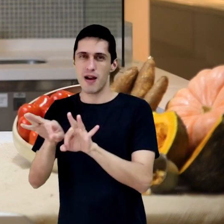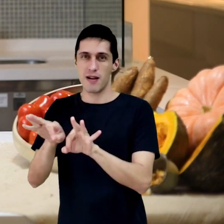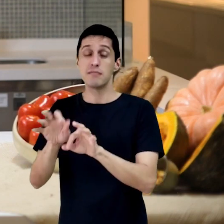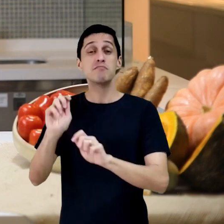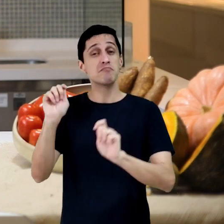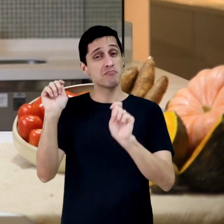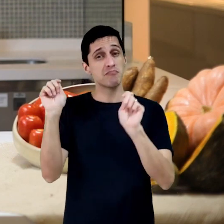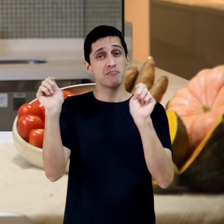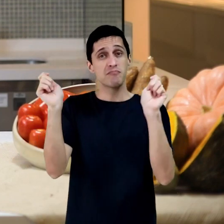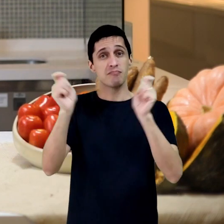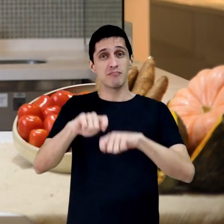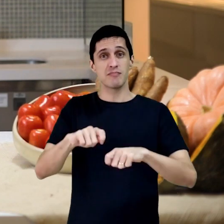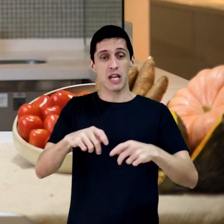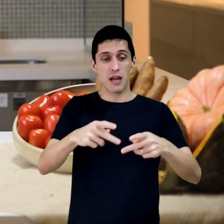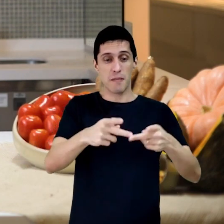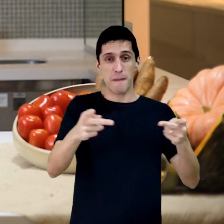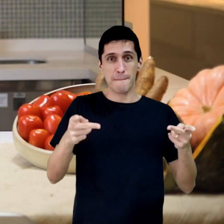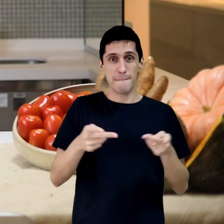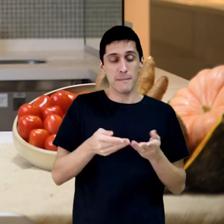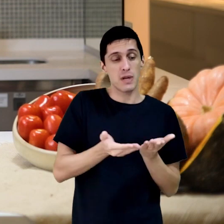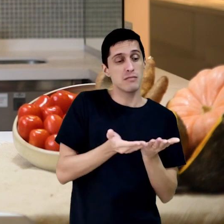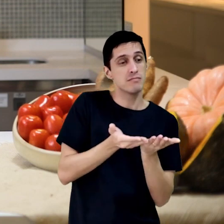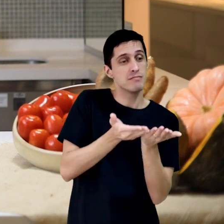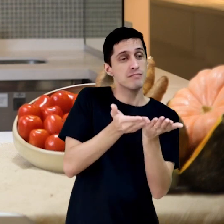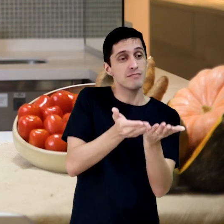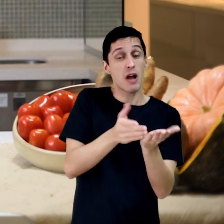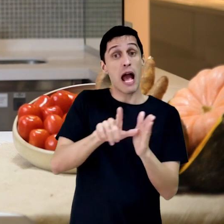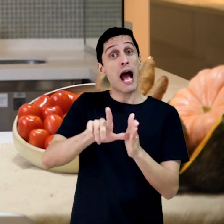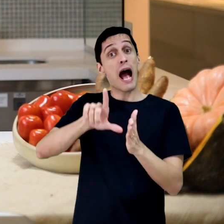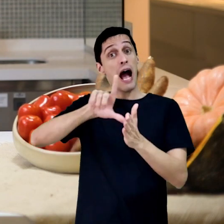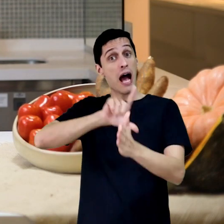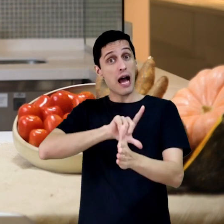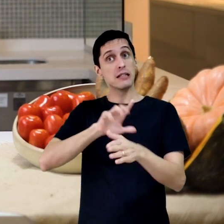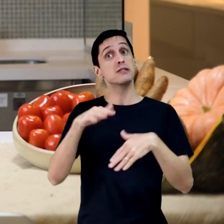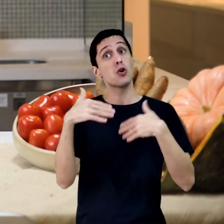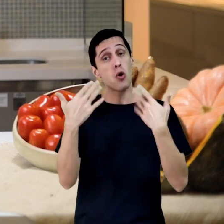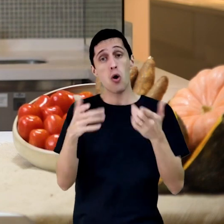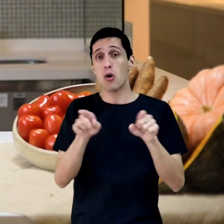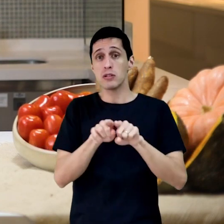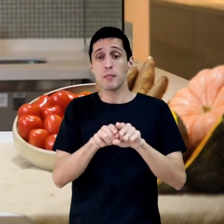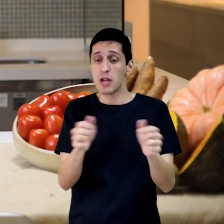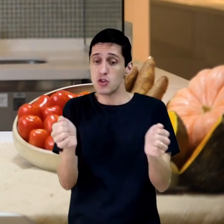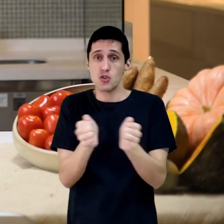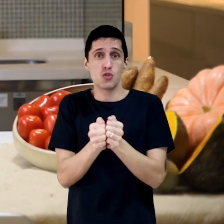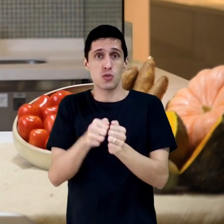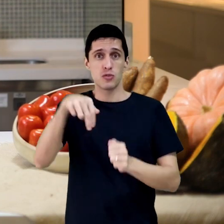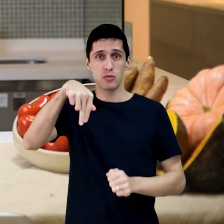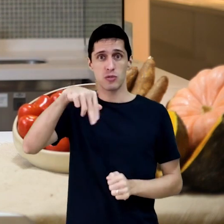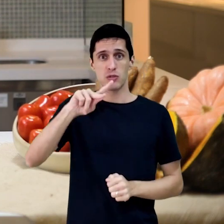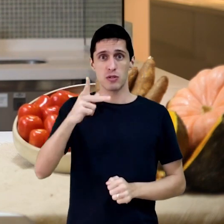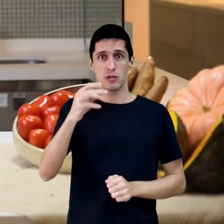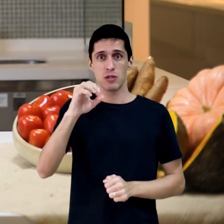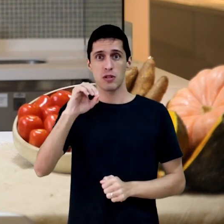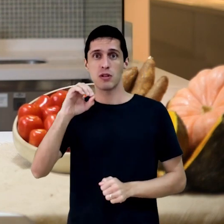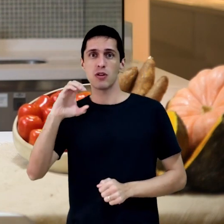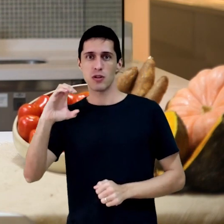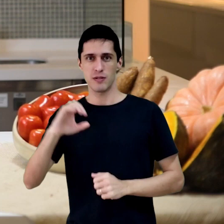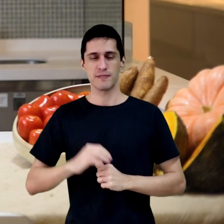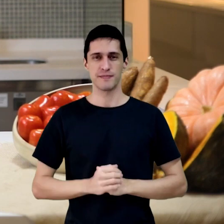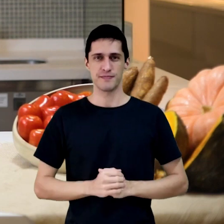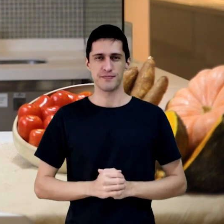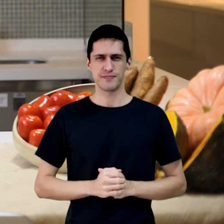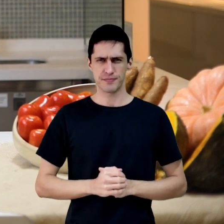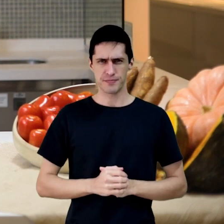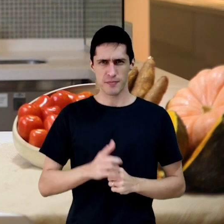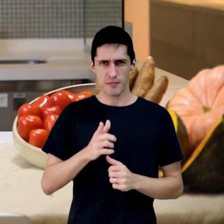antes ou até mesmo com a preparação do nhoque. Então aqui, ó, cortou. Essa parte